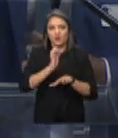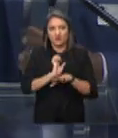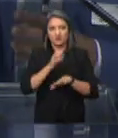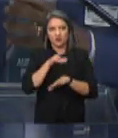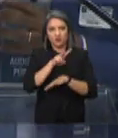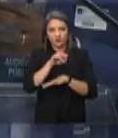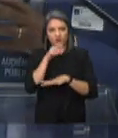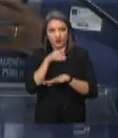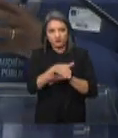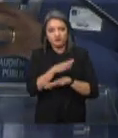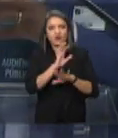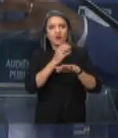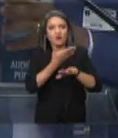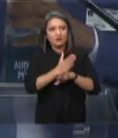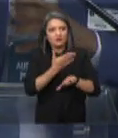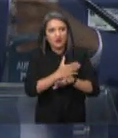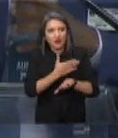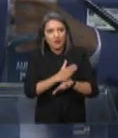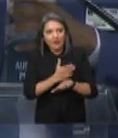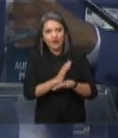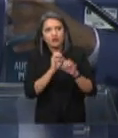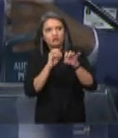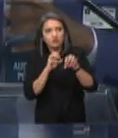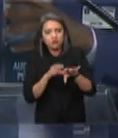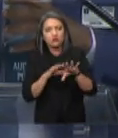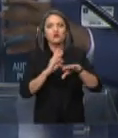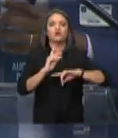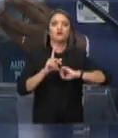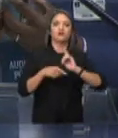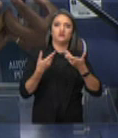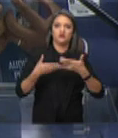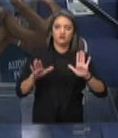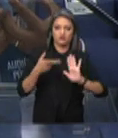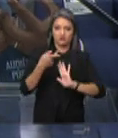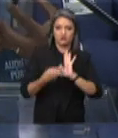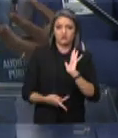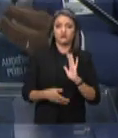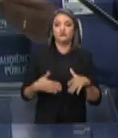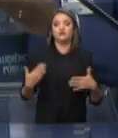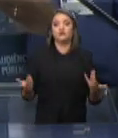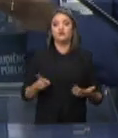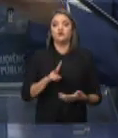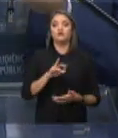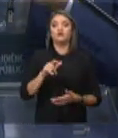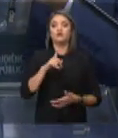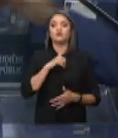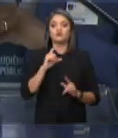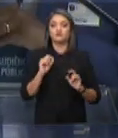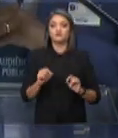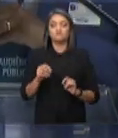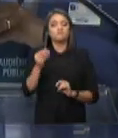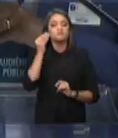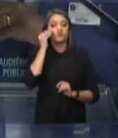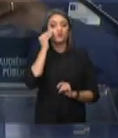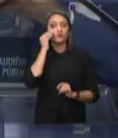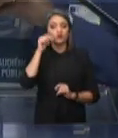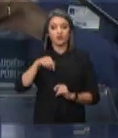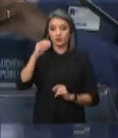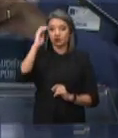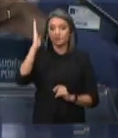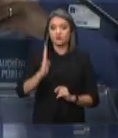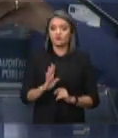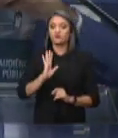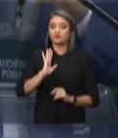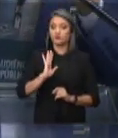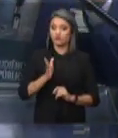é reconhecendo que a partir desses desses projetos pilotos nós vamos ter aqui o teste no Brasil a gente